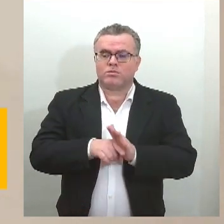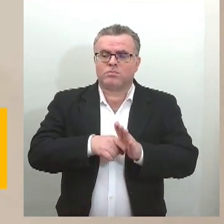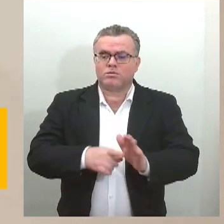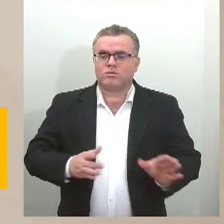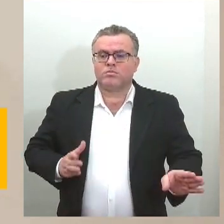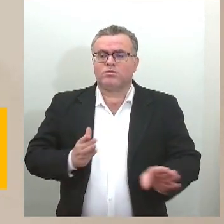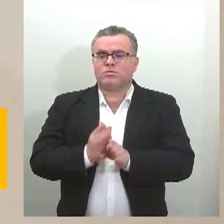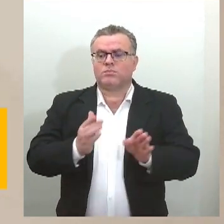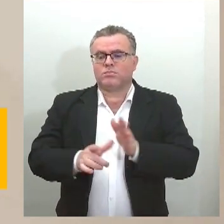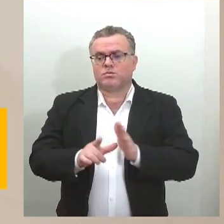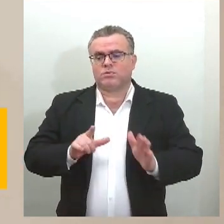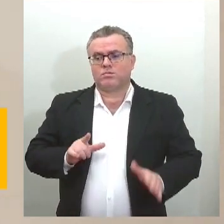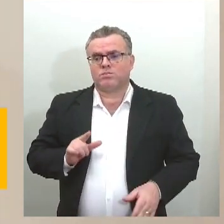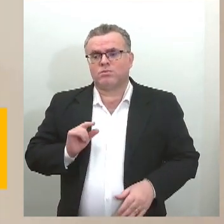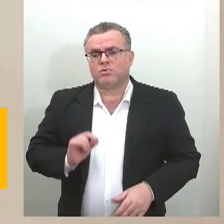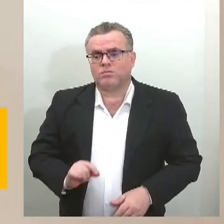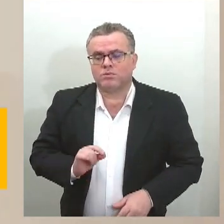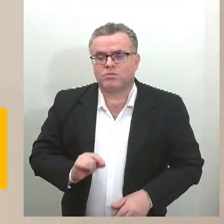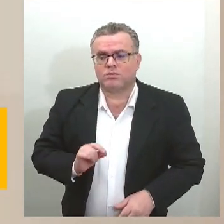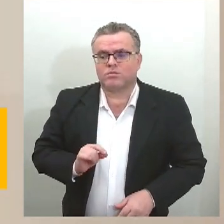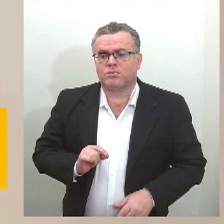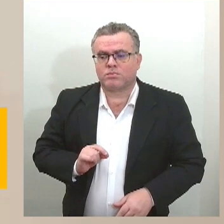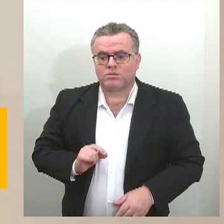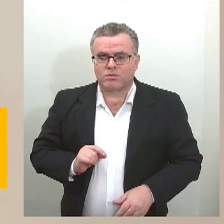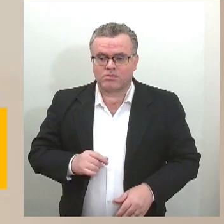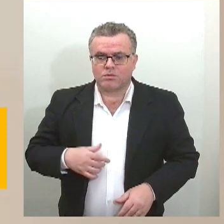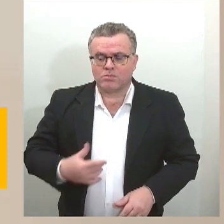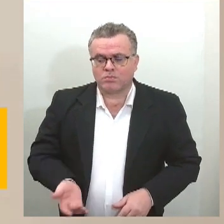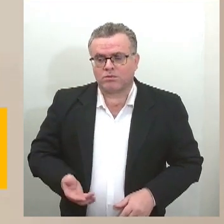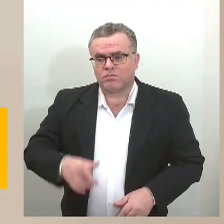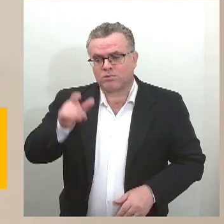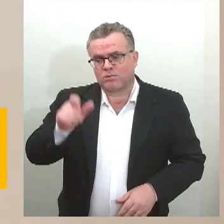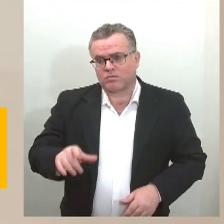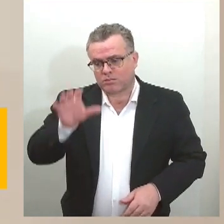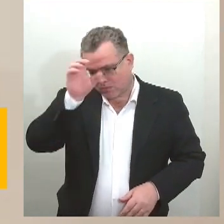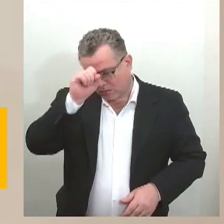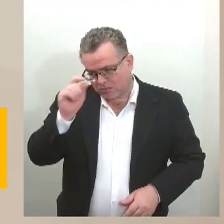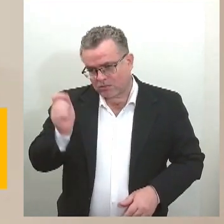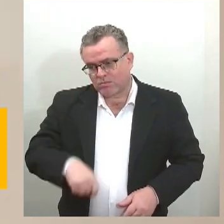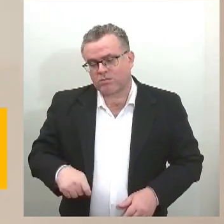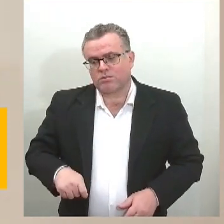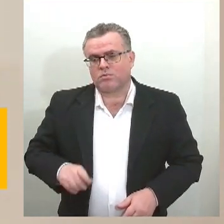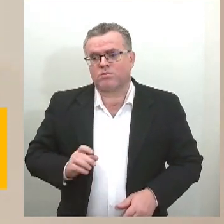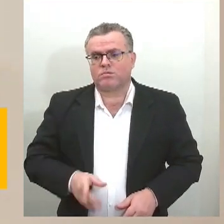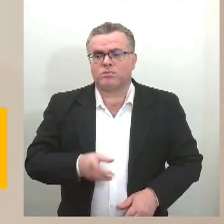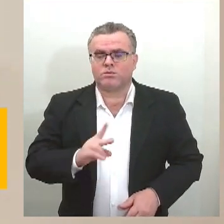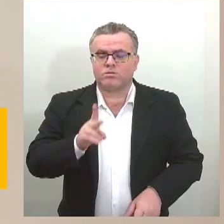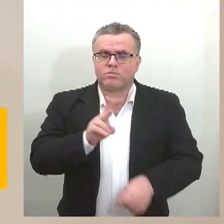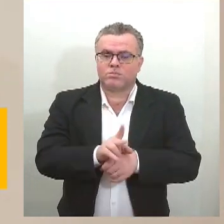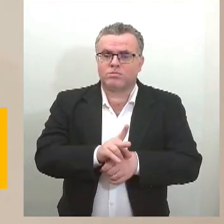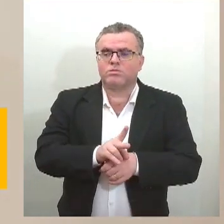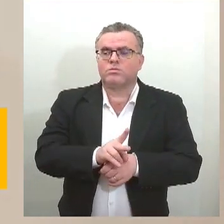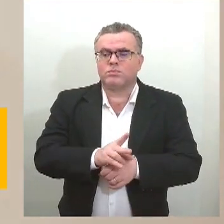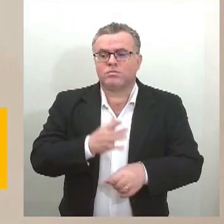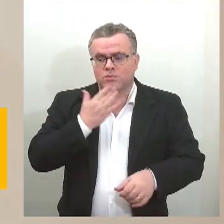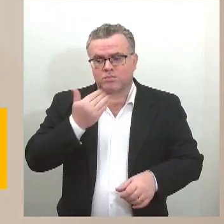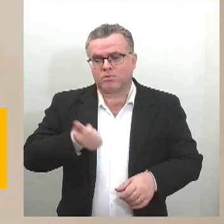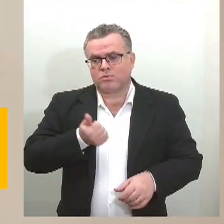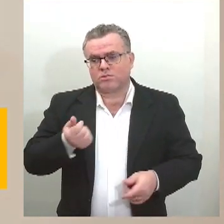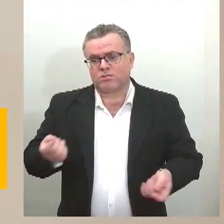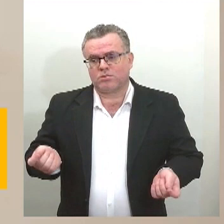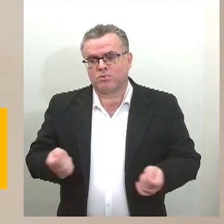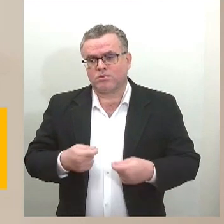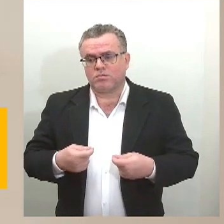quanto mais o próprio paciente aprende sobre a sua condição, melhor será